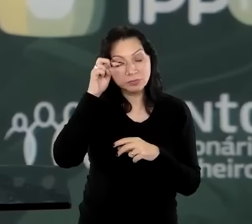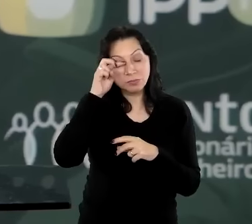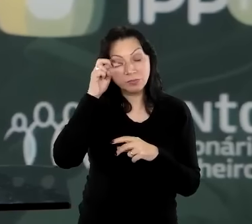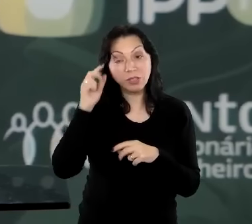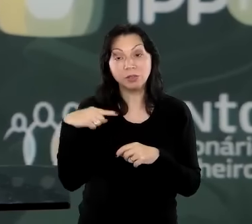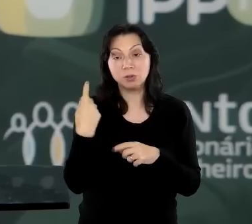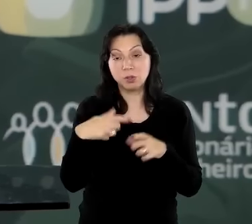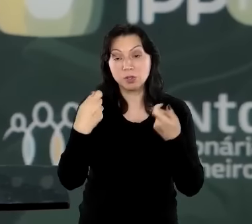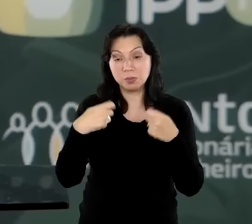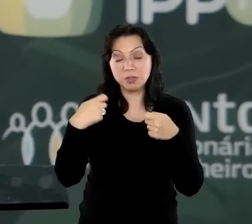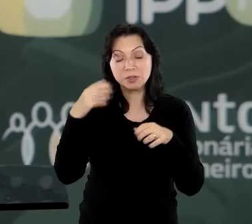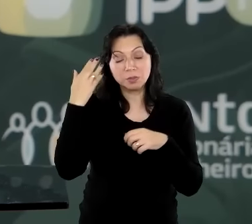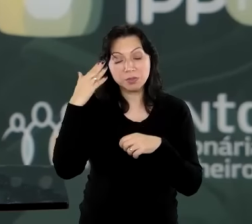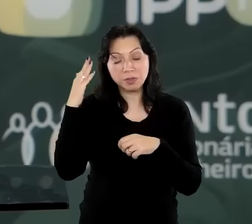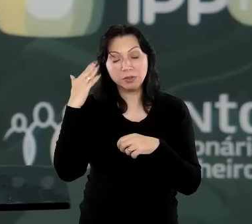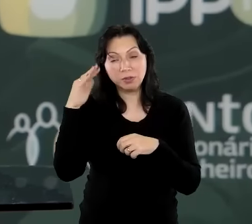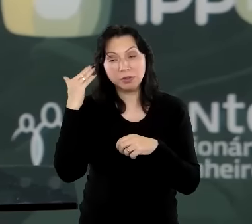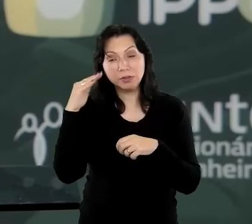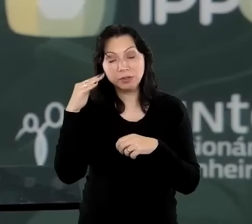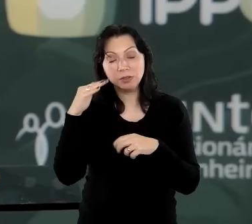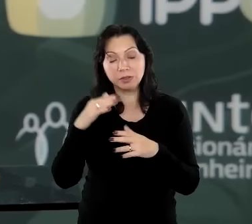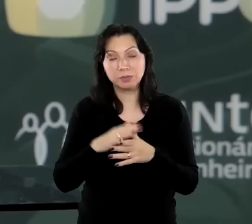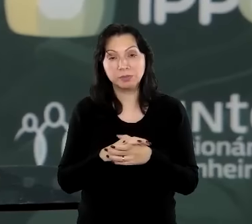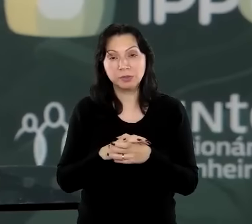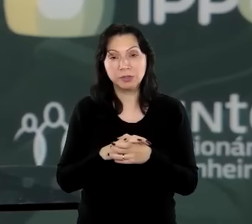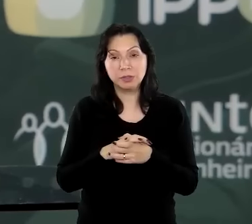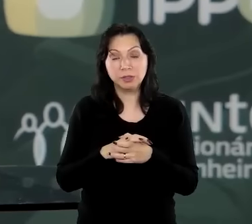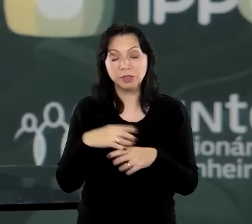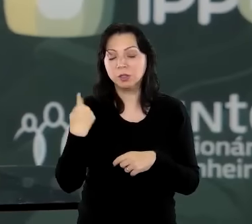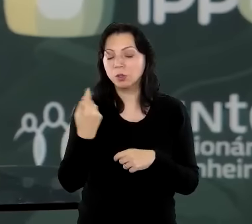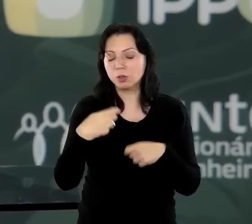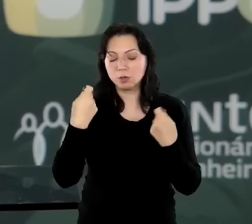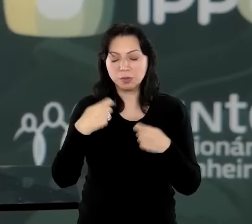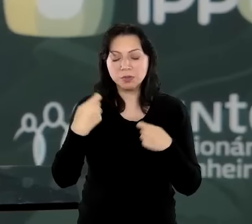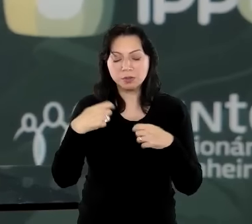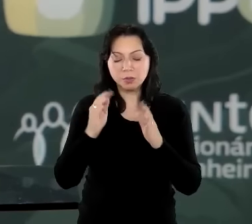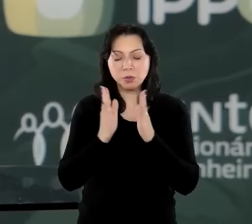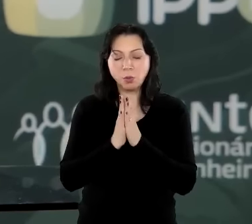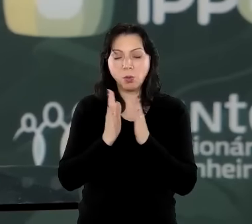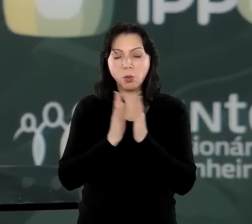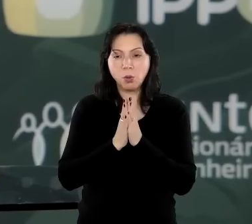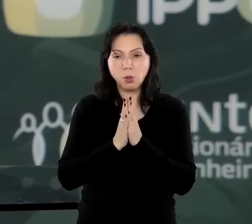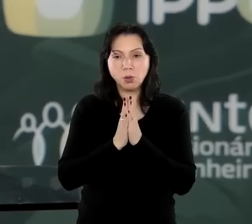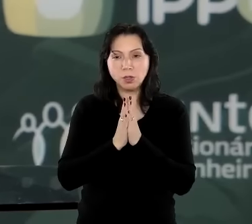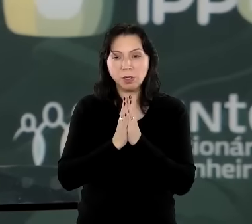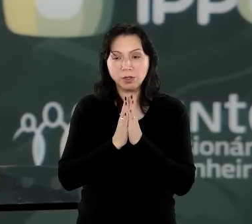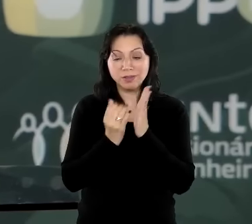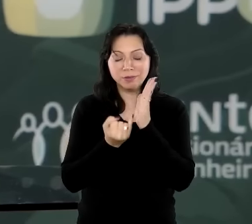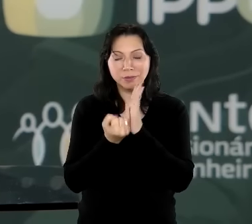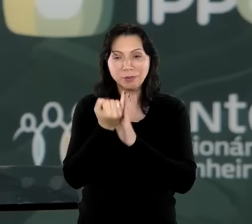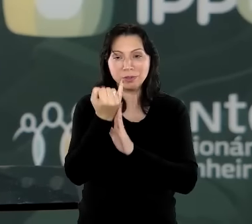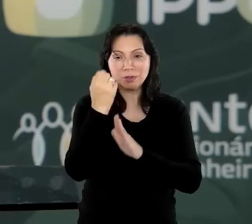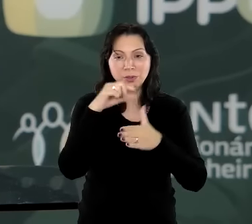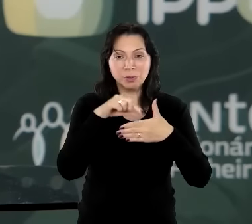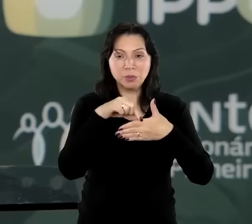entender a necessidade nossa, de orar, pela nossa liderança espiritual.